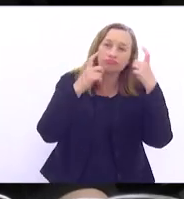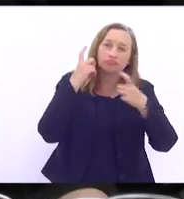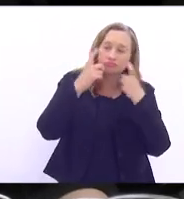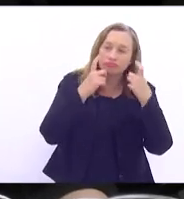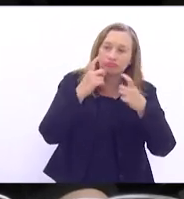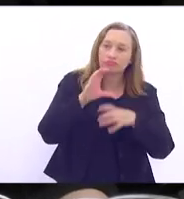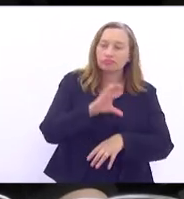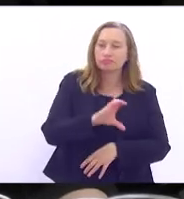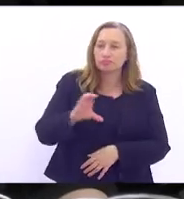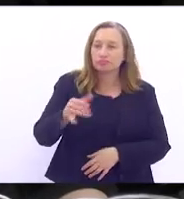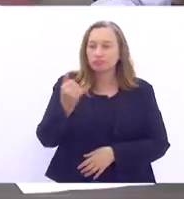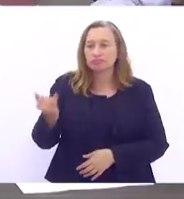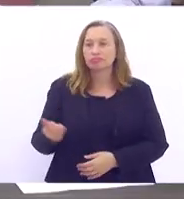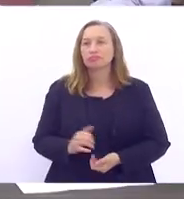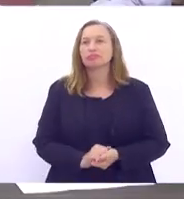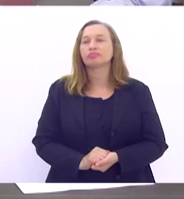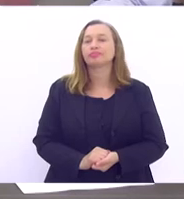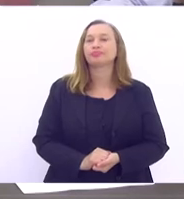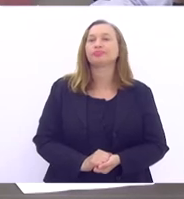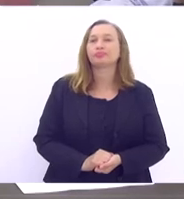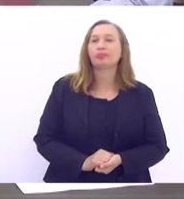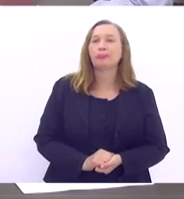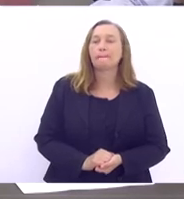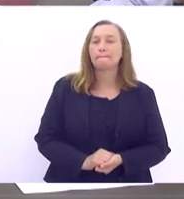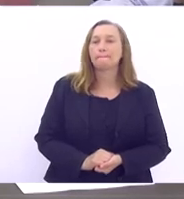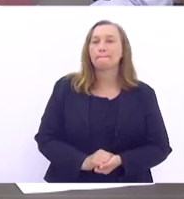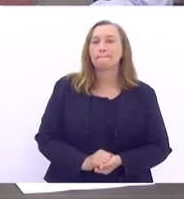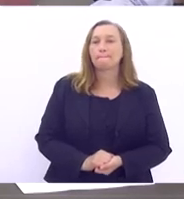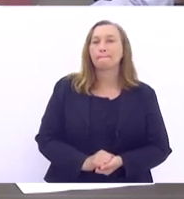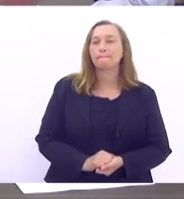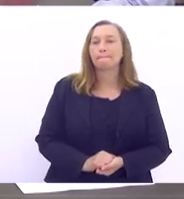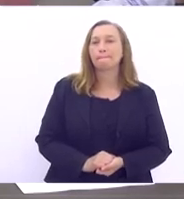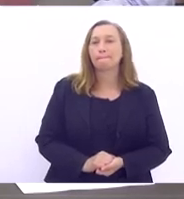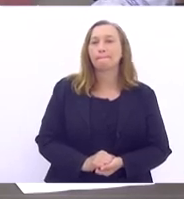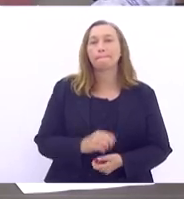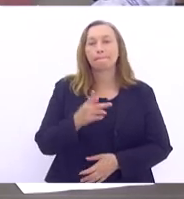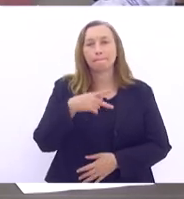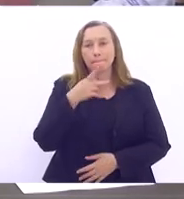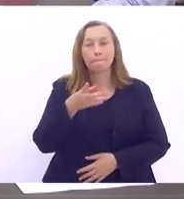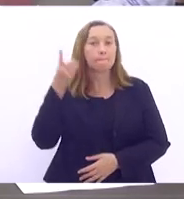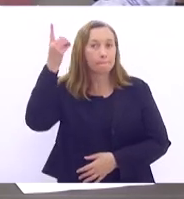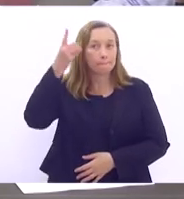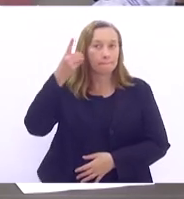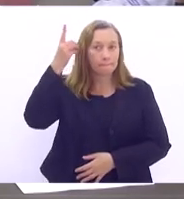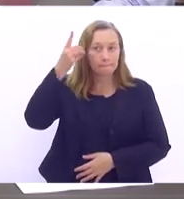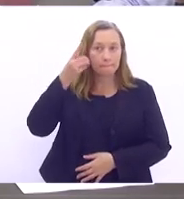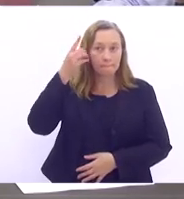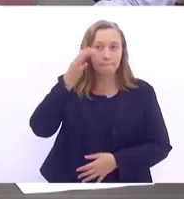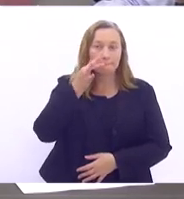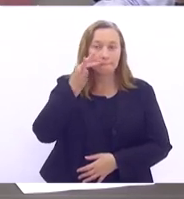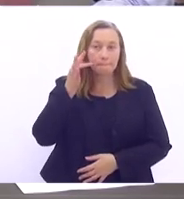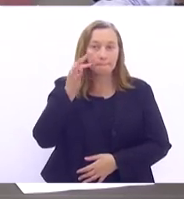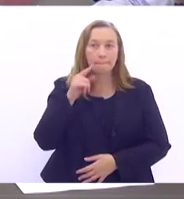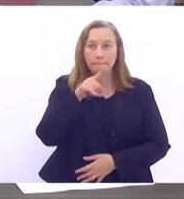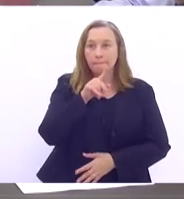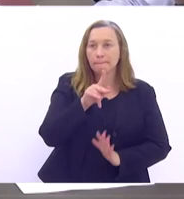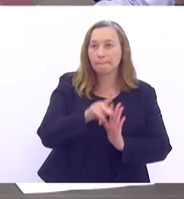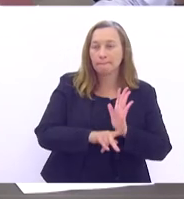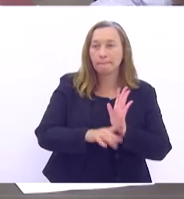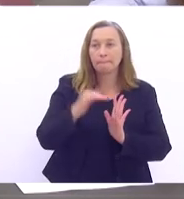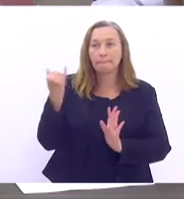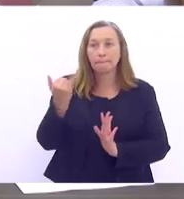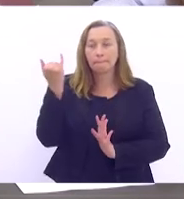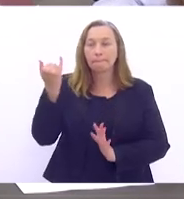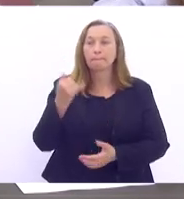da CCJ. Obrigado. Não, eu considero, a exemplo que bem disse o deputado Serafini, que talvez esse seja um projeto